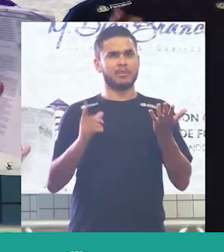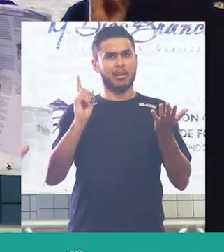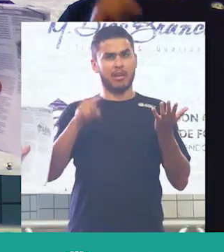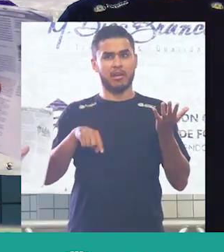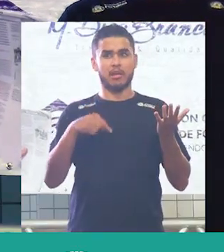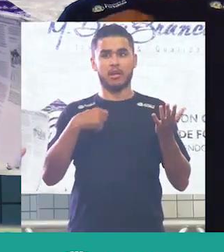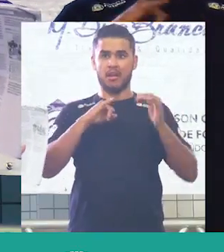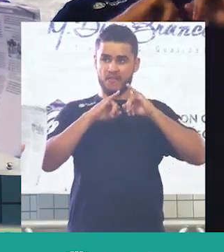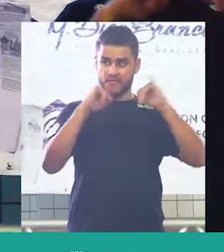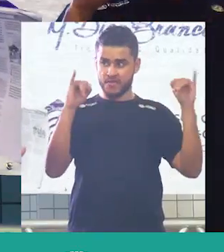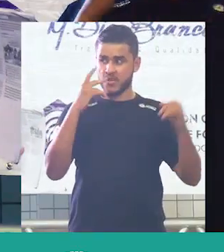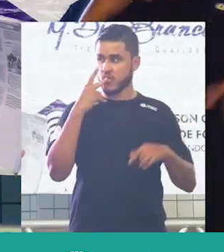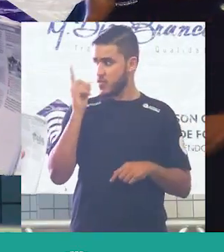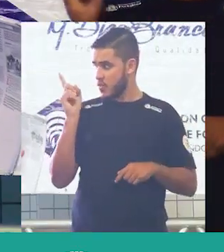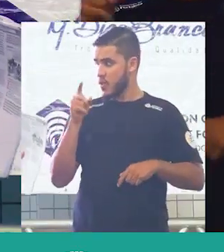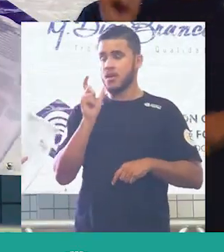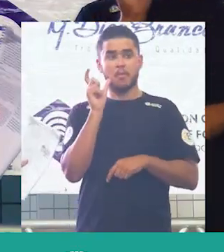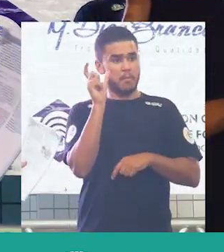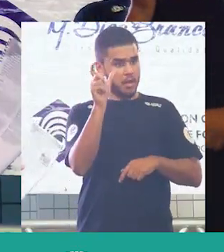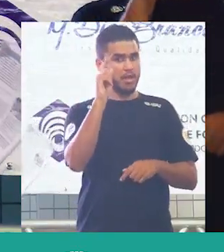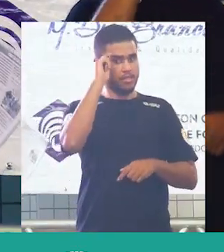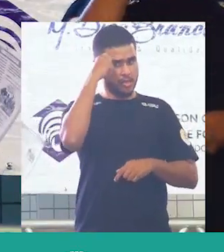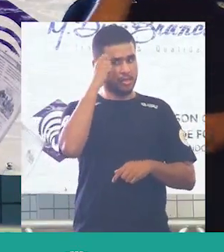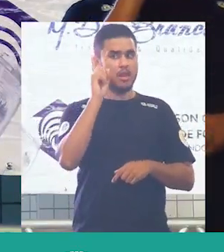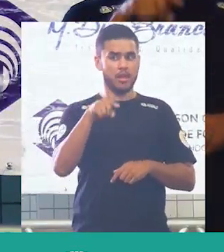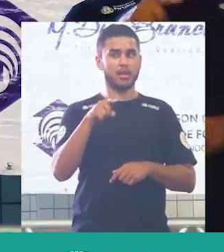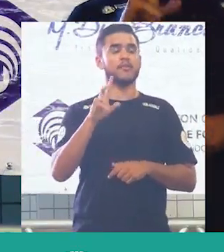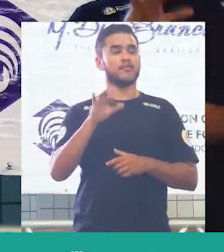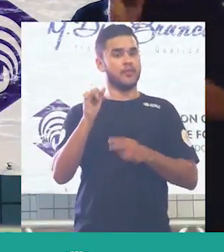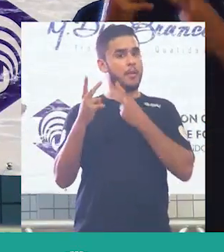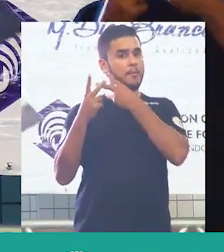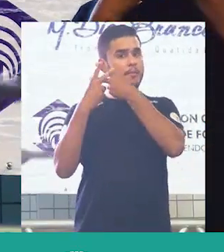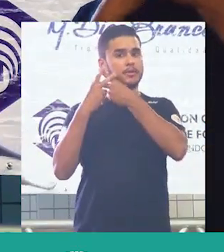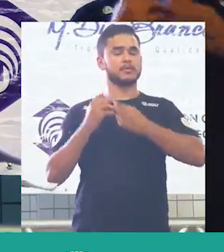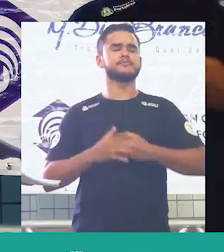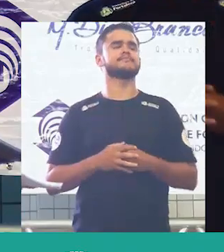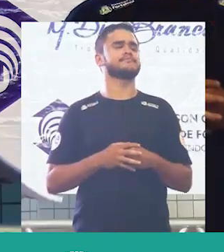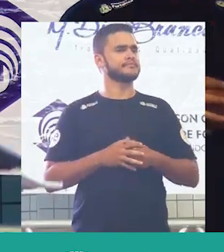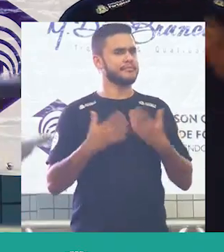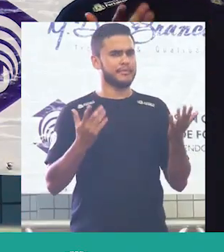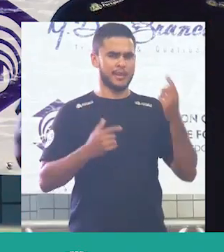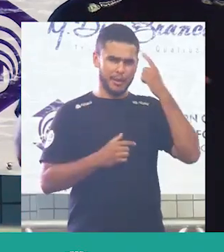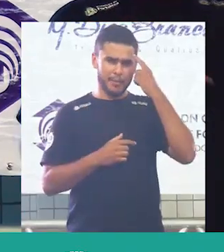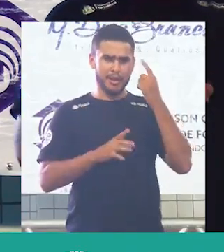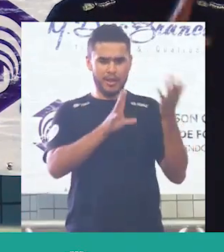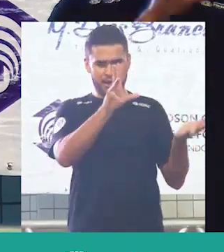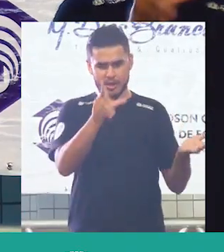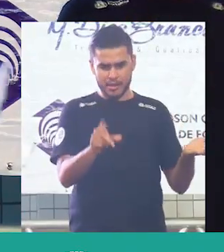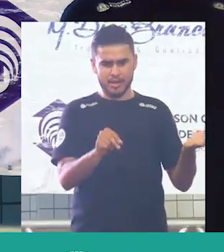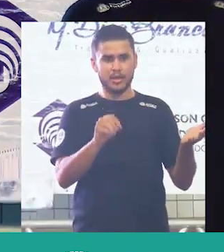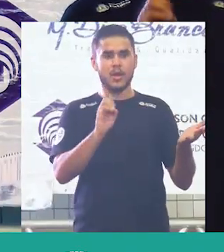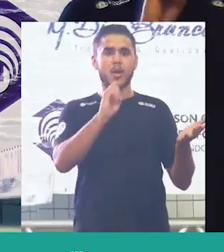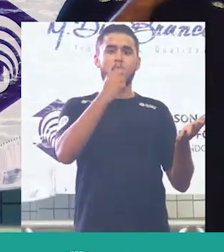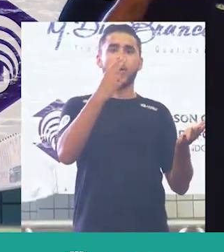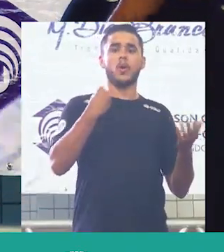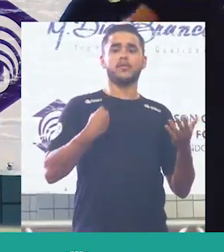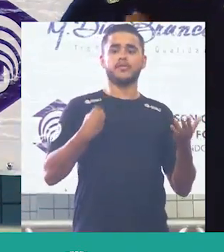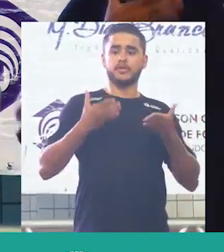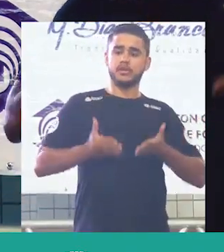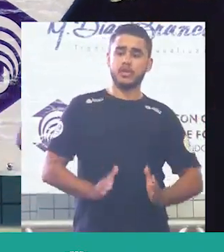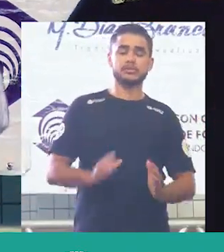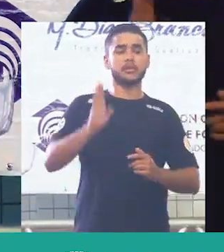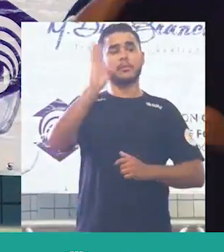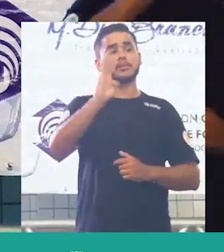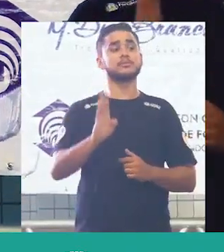vai sair daqui preso, tu falou trabalho negro. Meu amigo, me diga uma coisa, eles eram africanos ou eles tinham nascido aqui no Brasil no